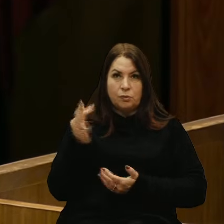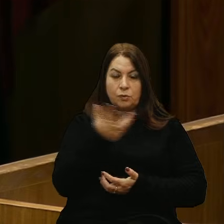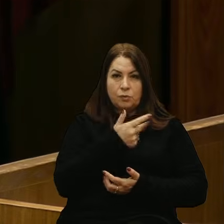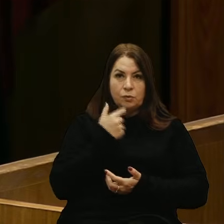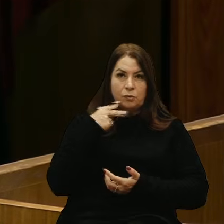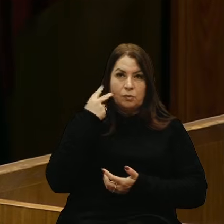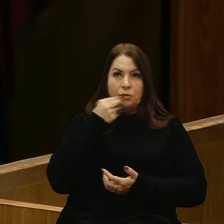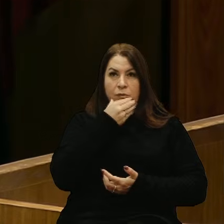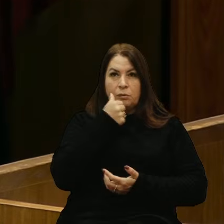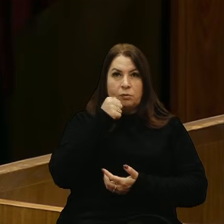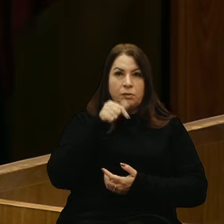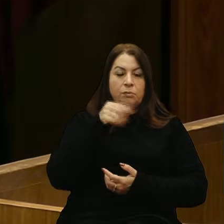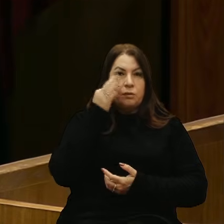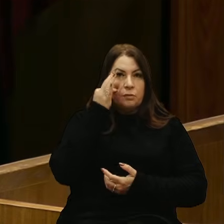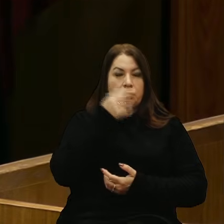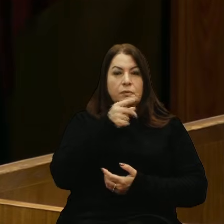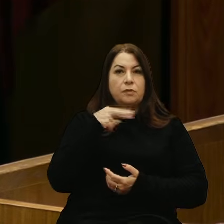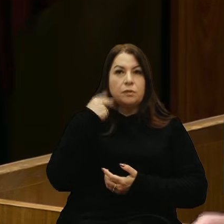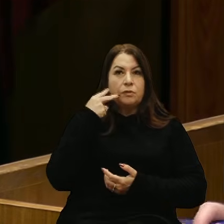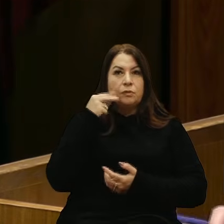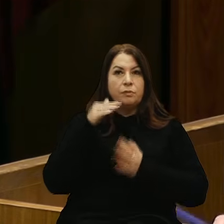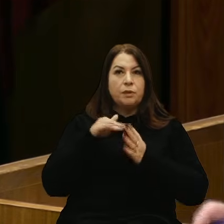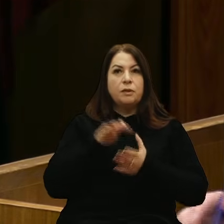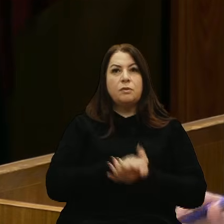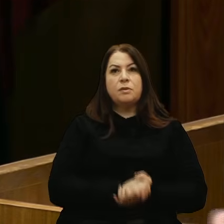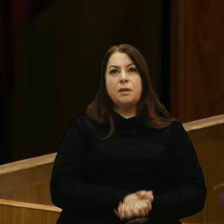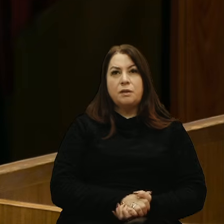os vereadores aqui presentes, vereadores da casa,